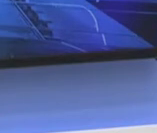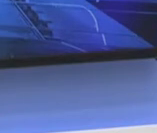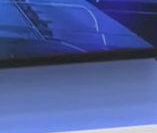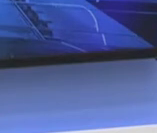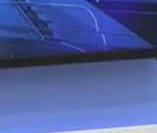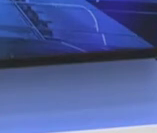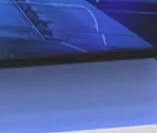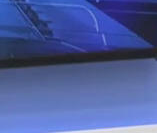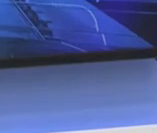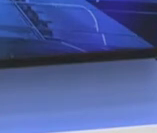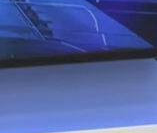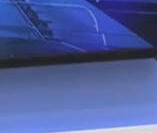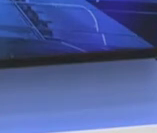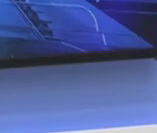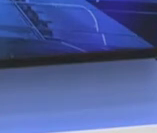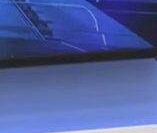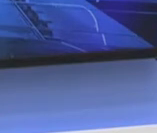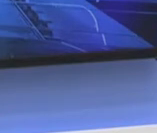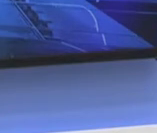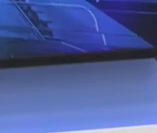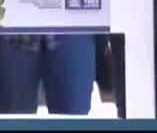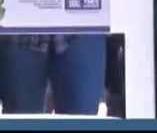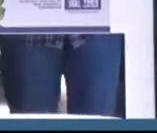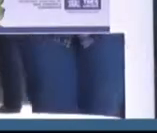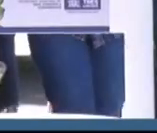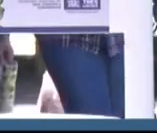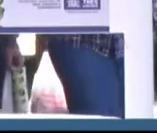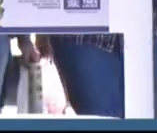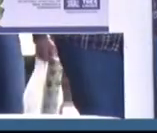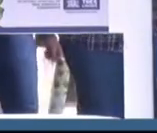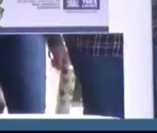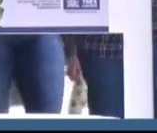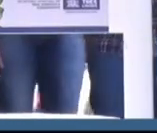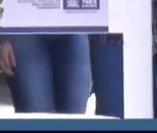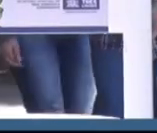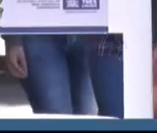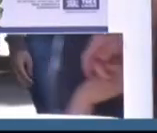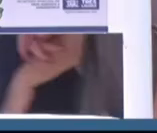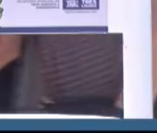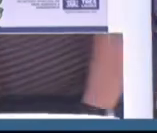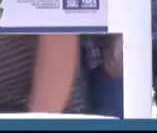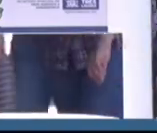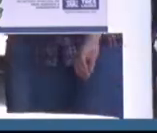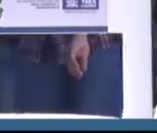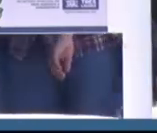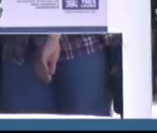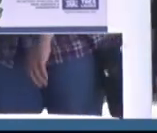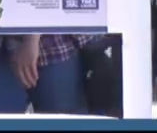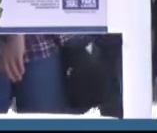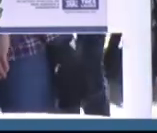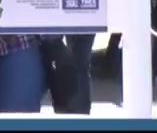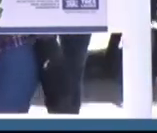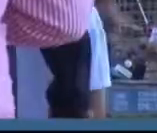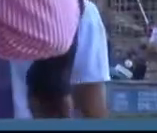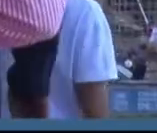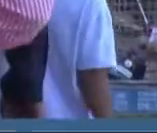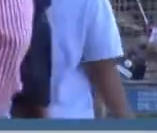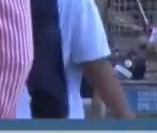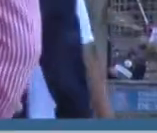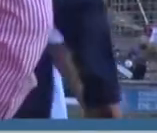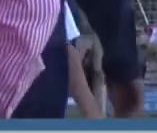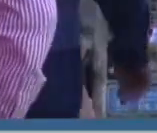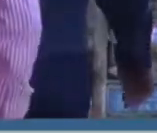não é hora de fraquejar, né? Confira na reportagem. No Mato Grosso do Sul, os casos positivos de Covid-19